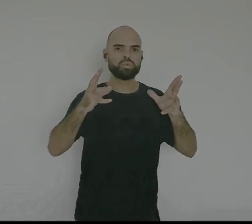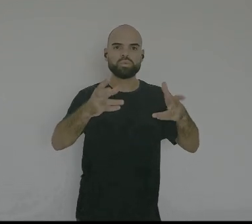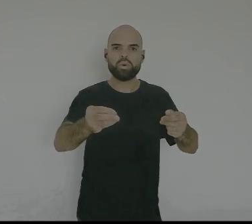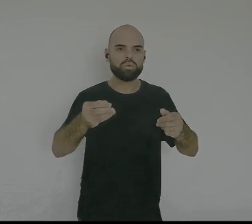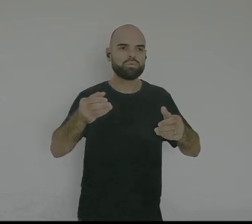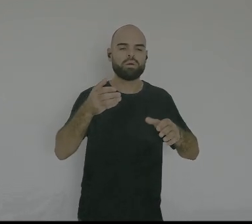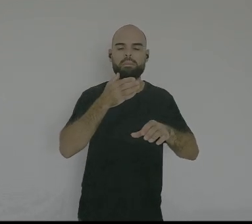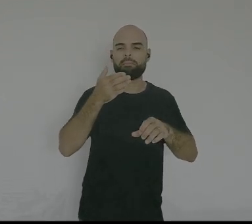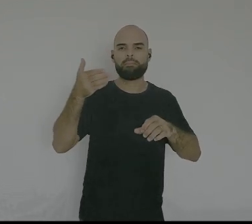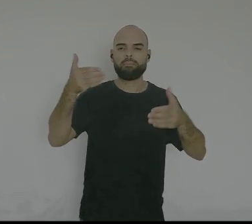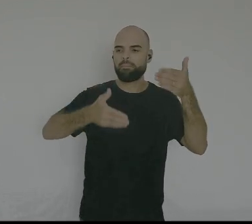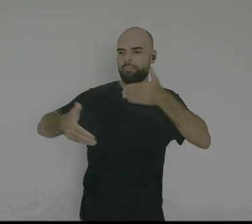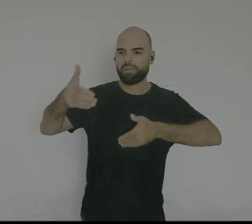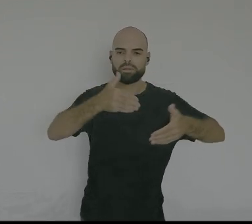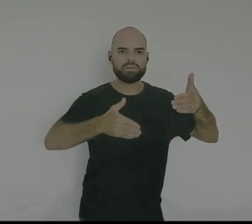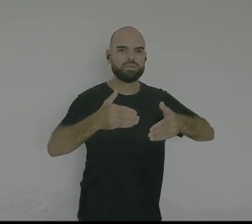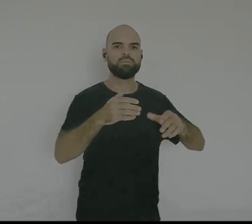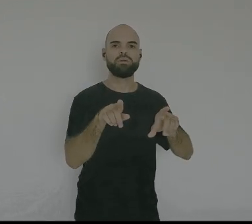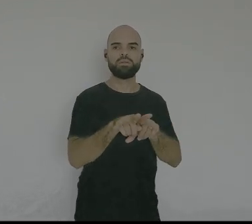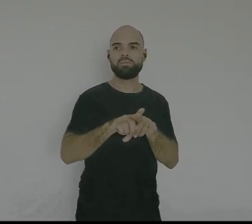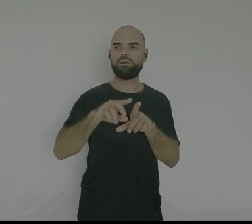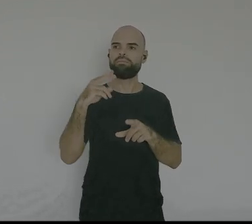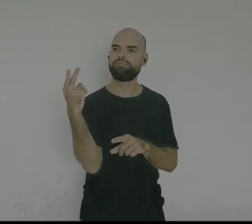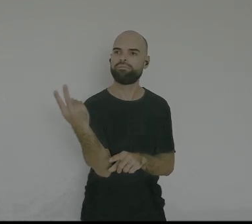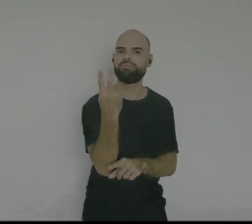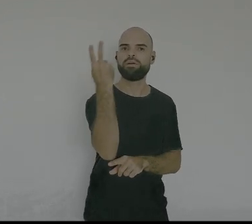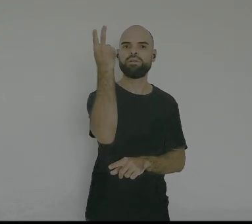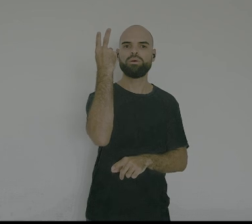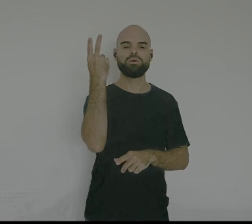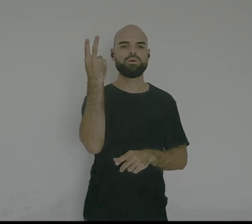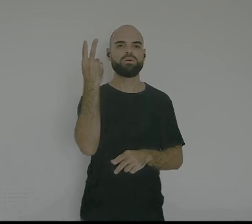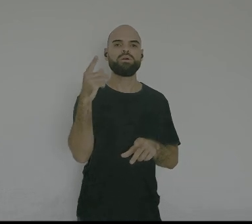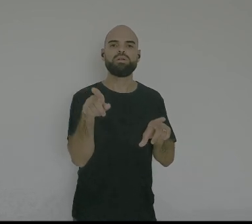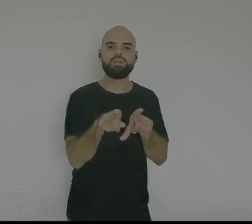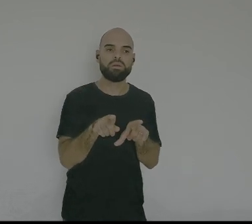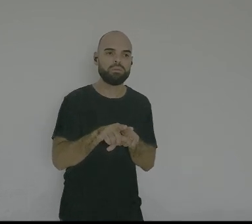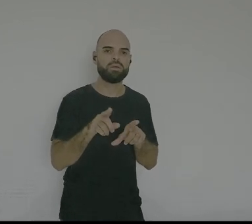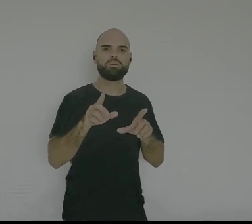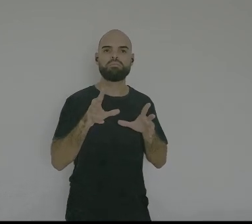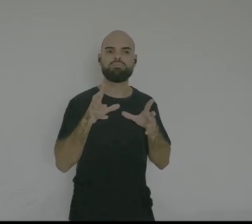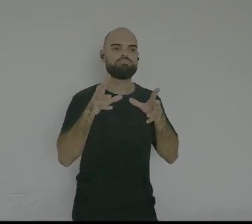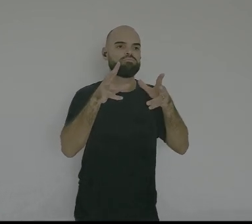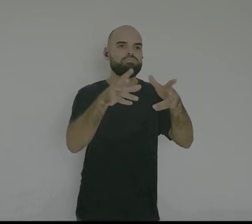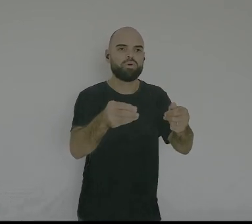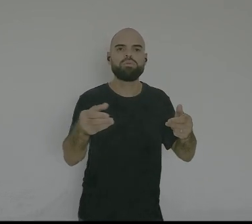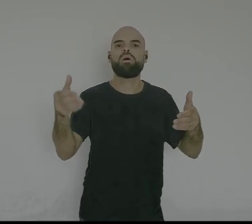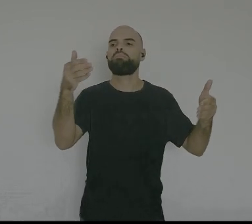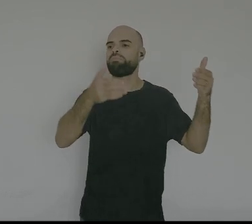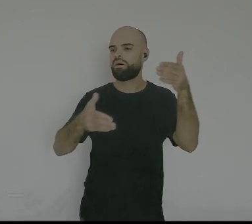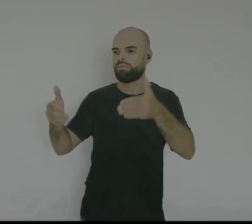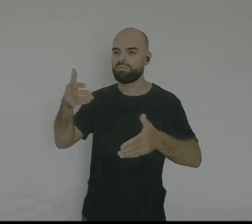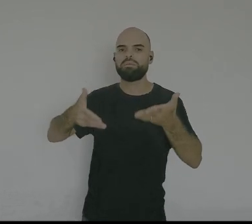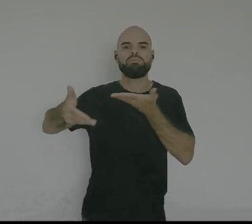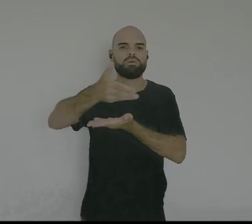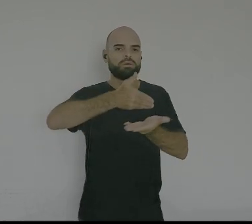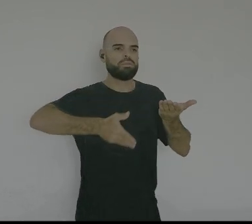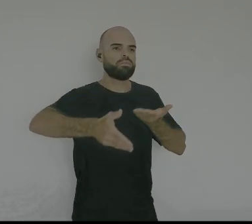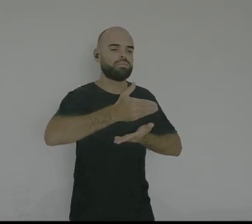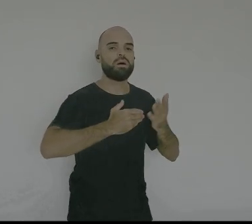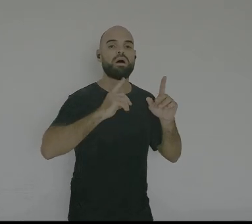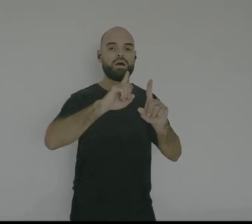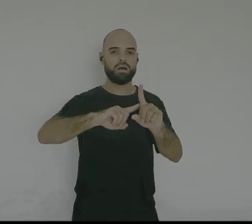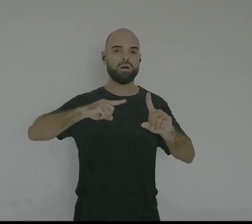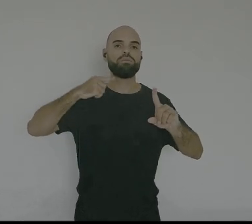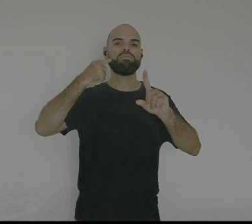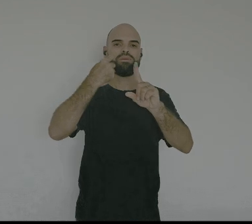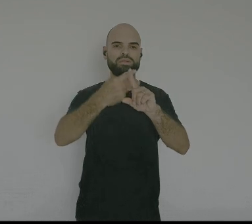e coordenam a interação entre todos os seus atores, as regras do jogo e os valores e princípios, de forma a gerar